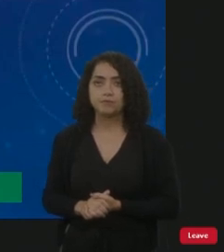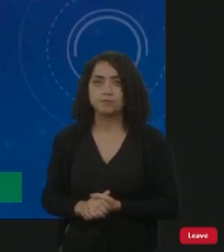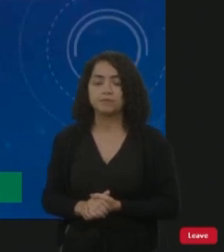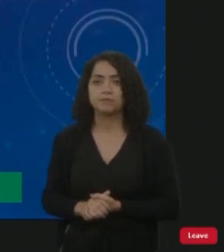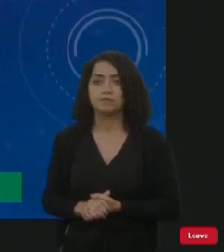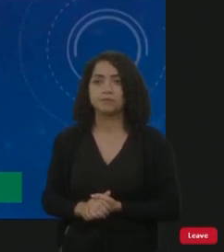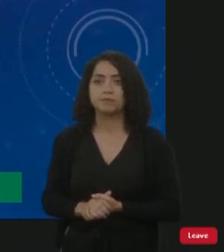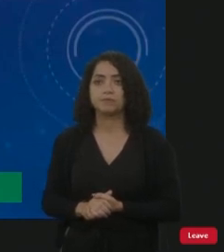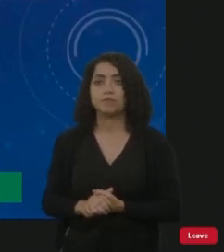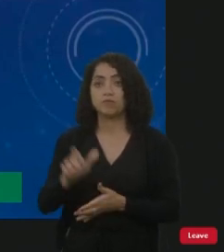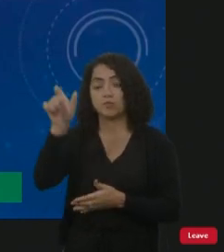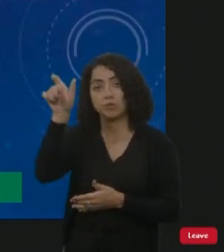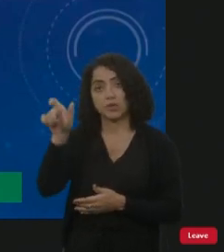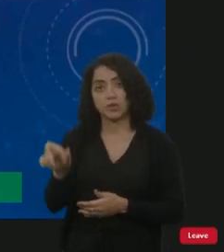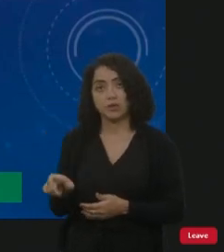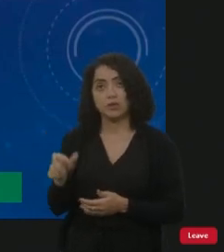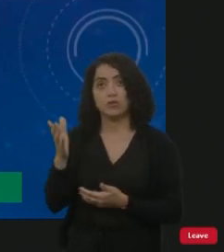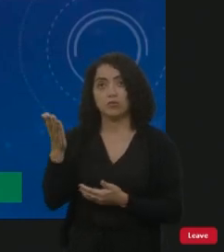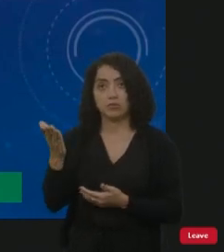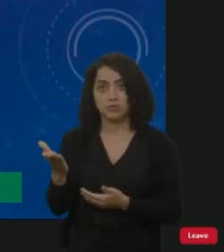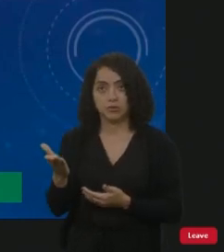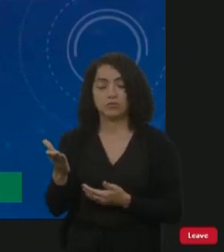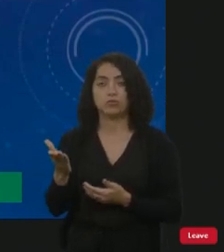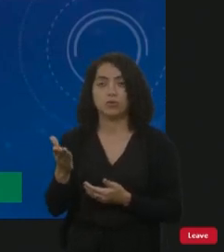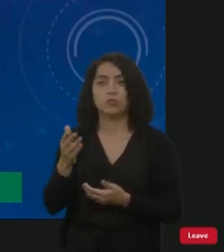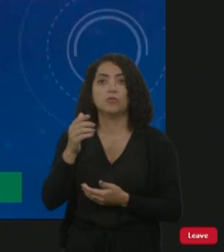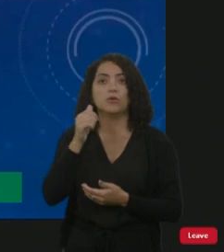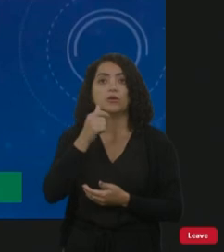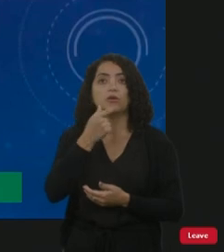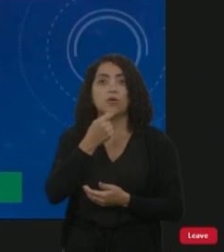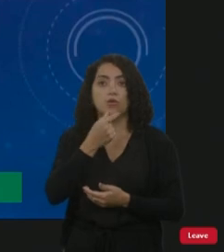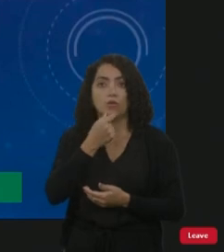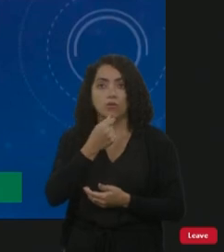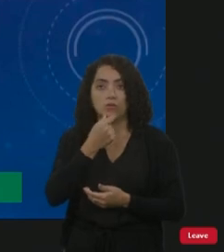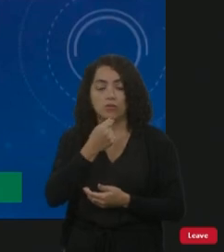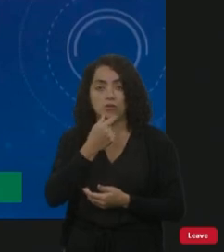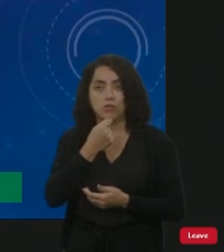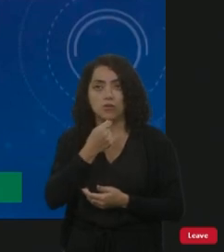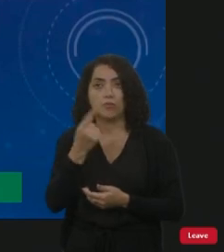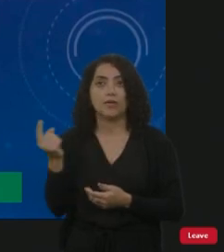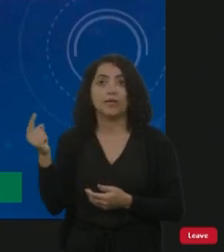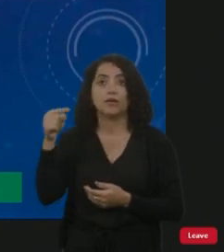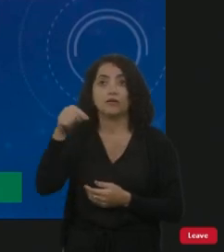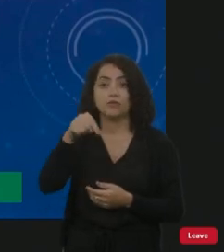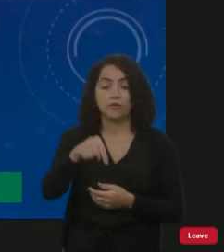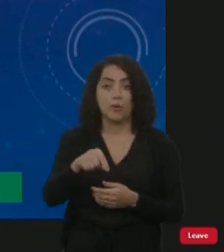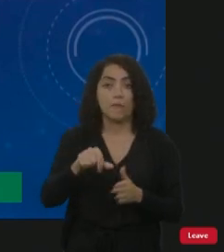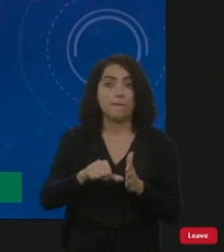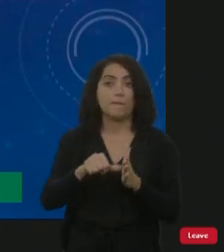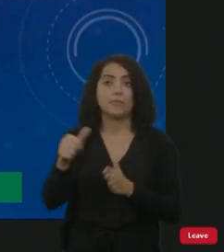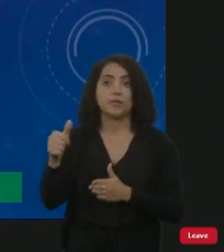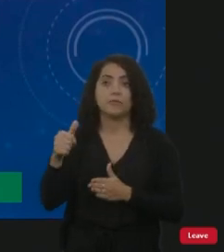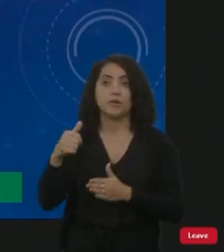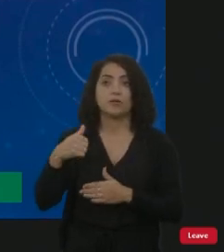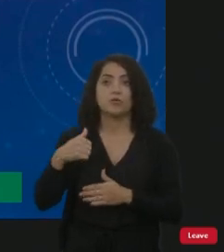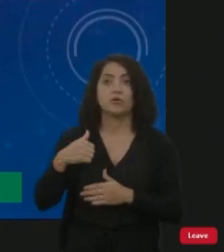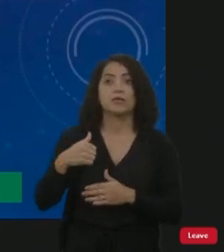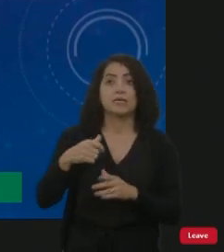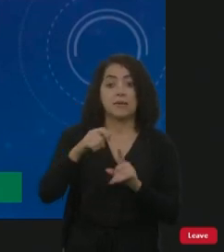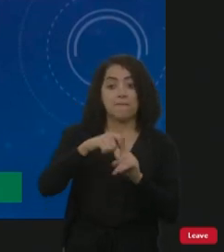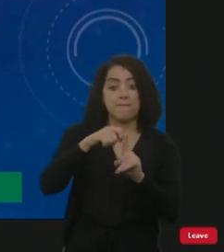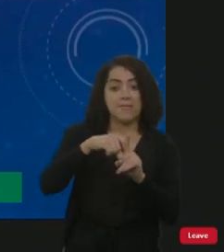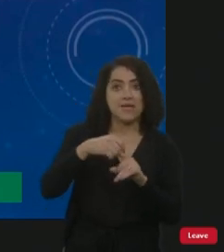É um paciente do sexo masculino, né? Ele veio para cá a primeira vez com 7 meses de vida,